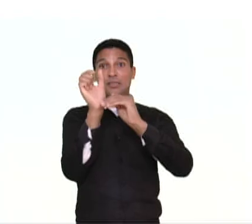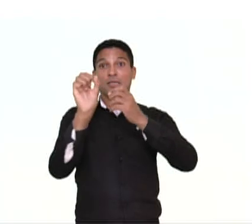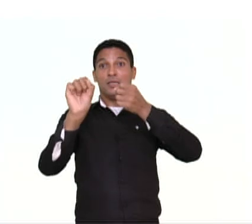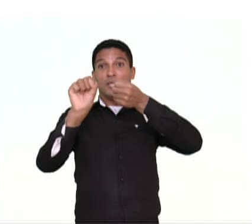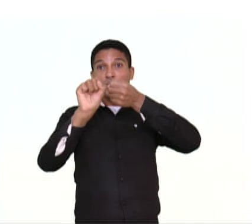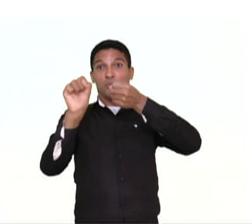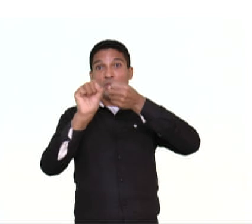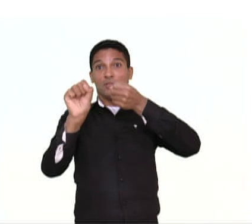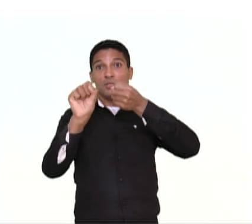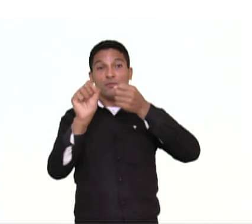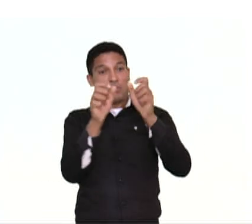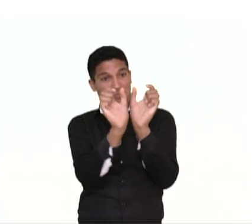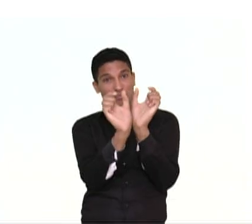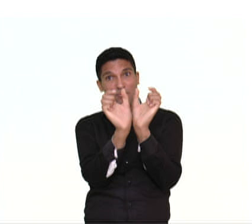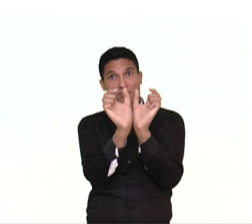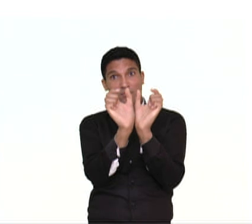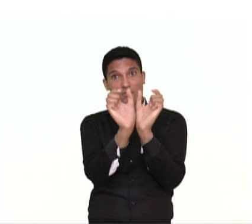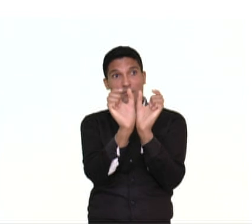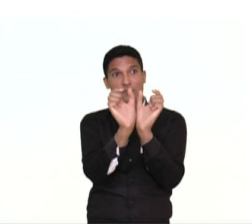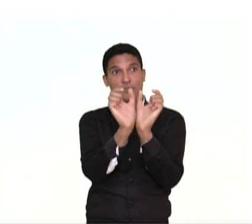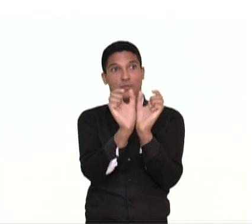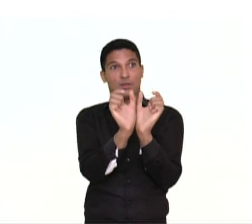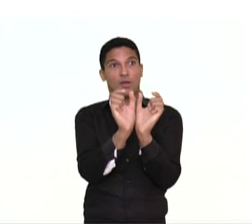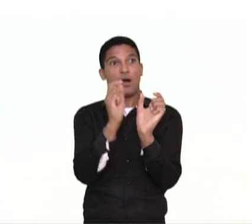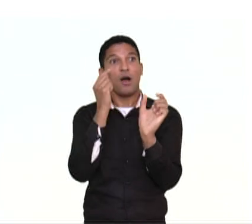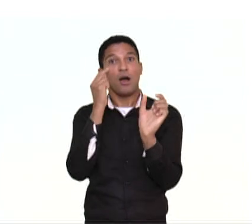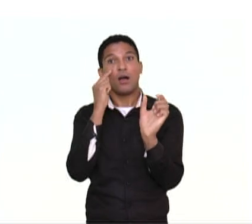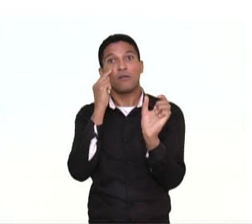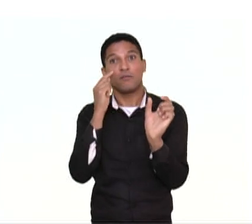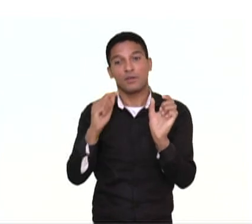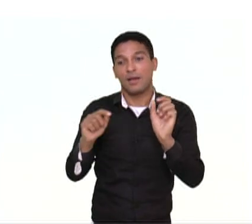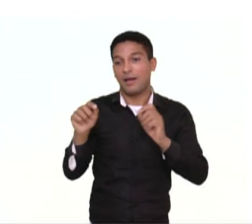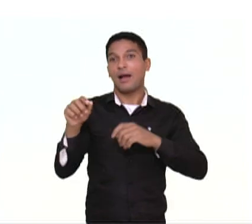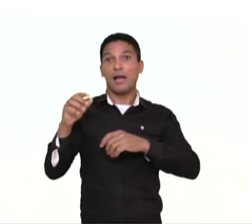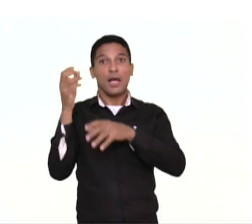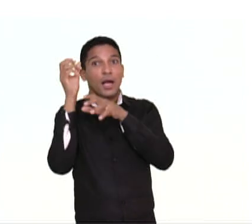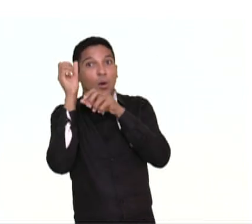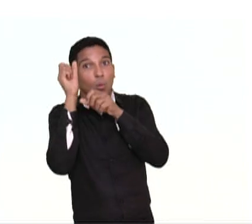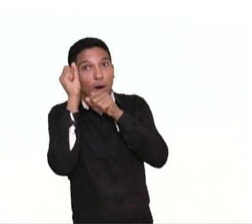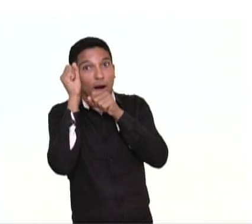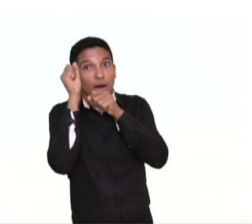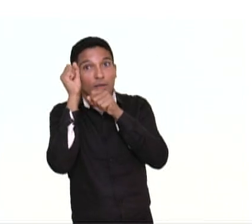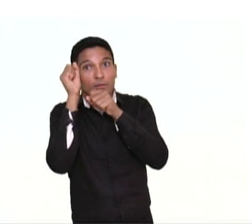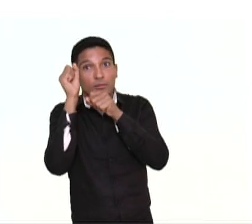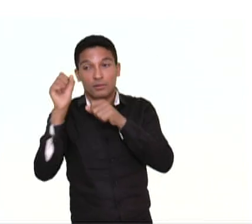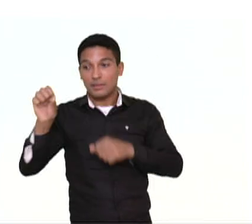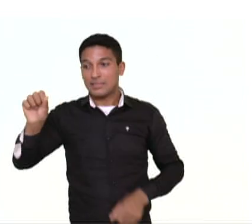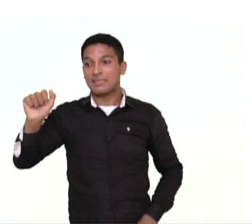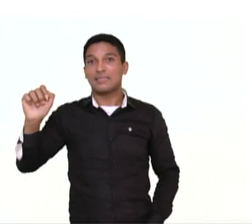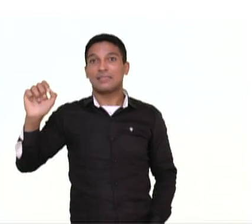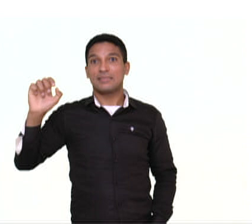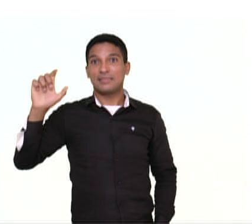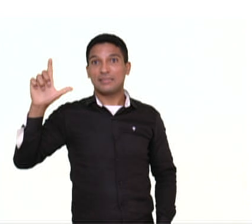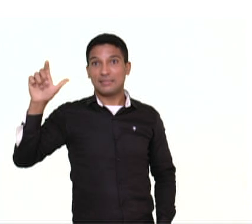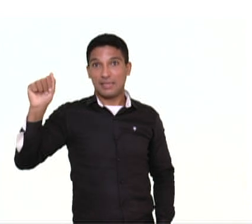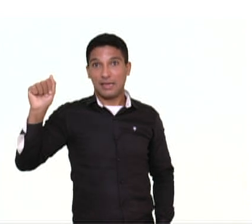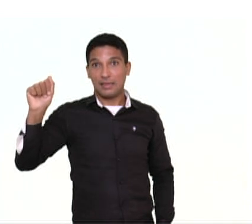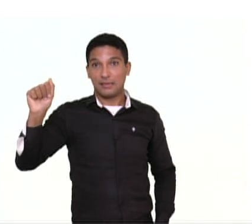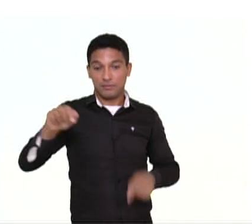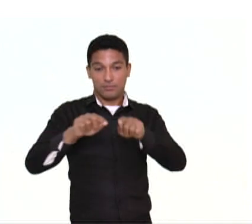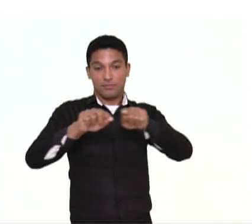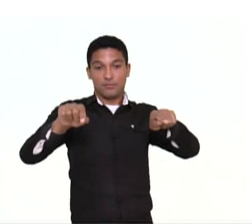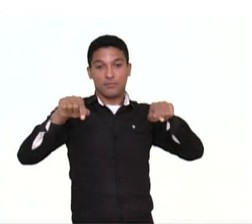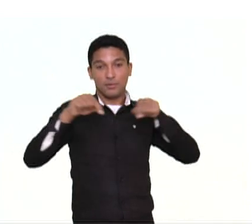os quartos desarrumados, concordando com quartos. Perdi a primeira e a segunda aulas,